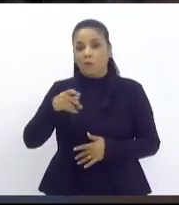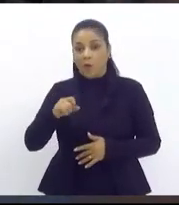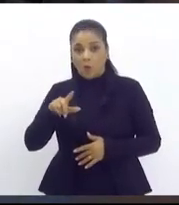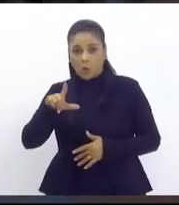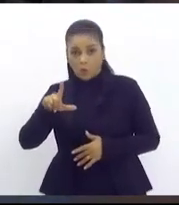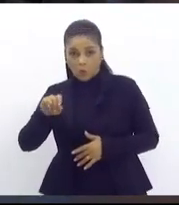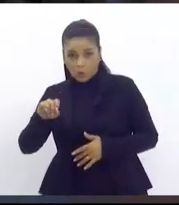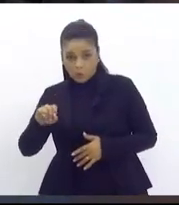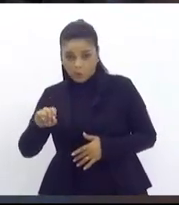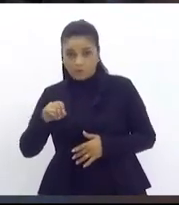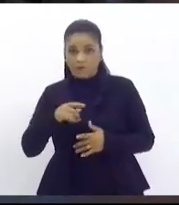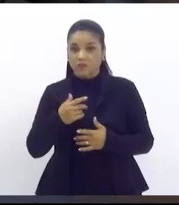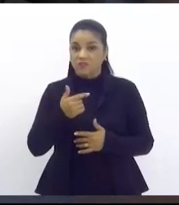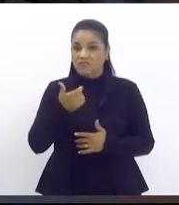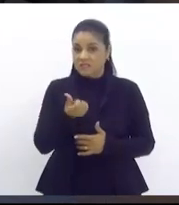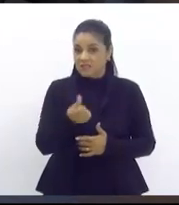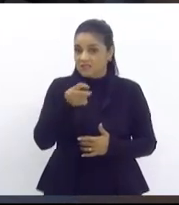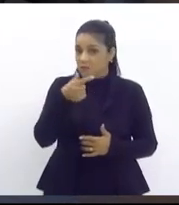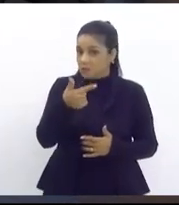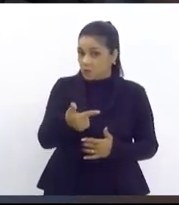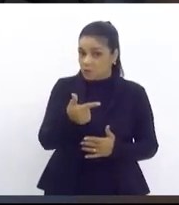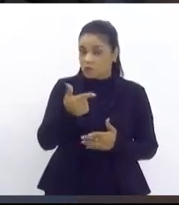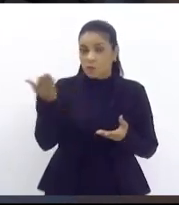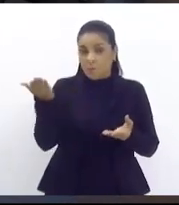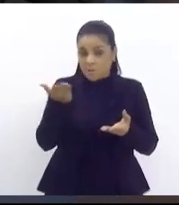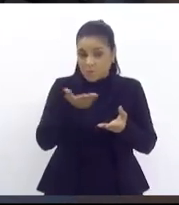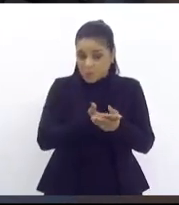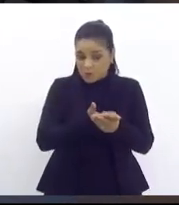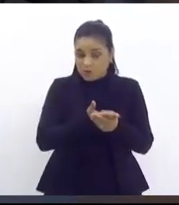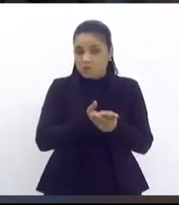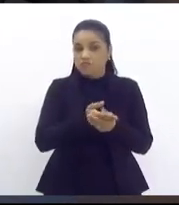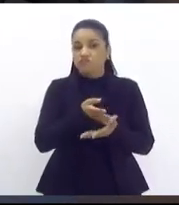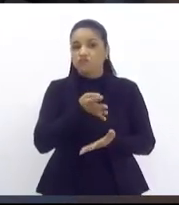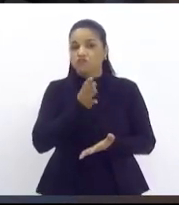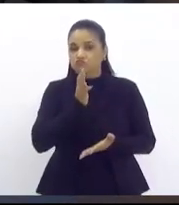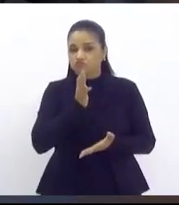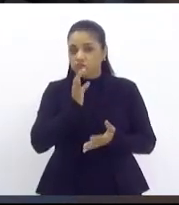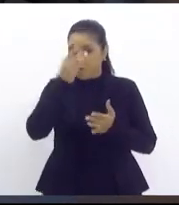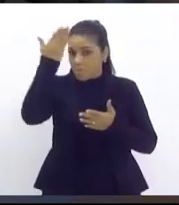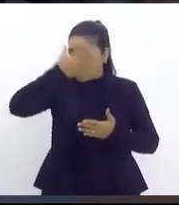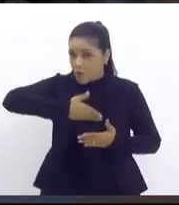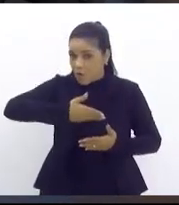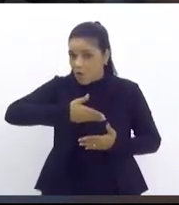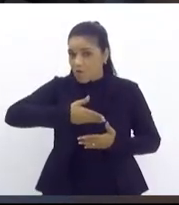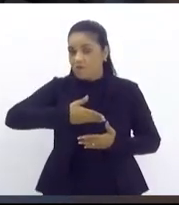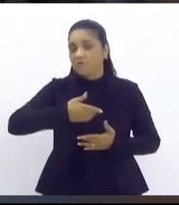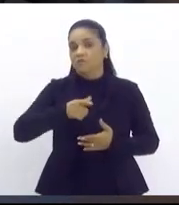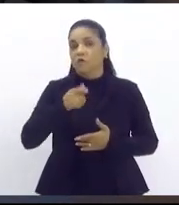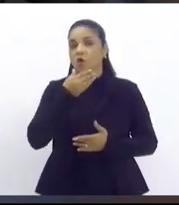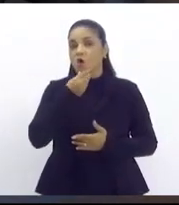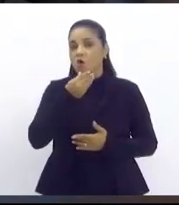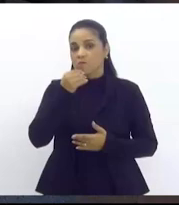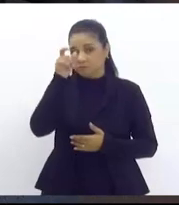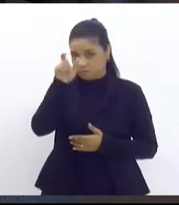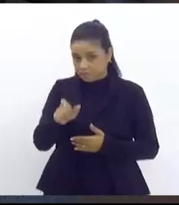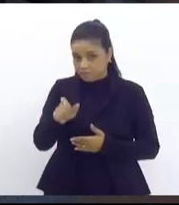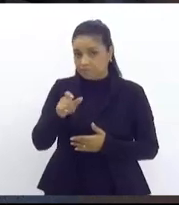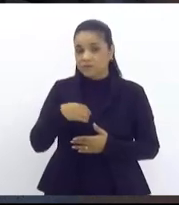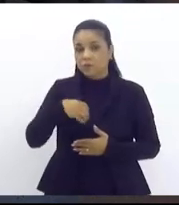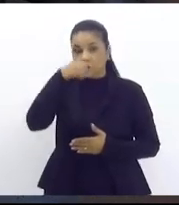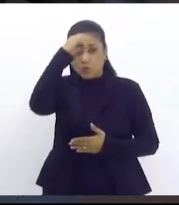o senhor deputado Luiz Paulo para fazer a leitura da ata da sessão anterior.